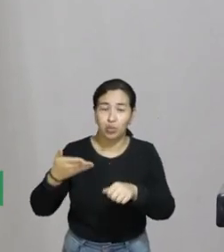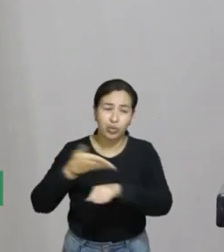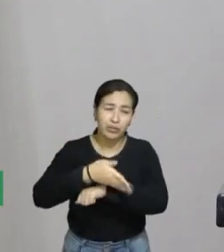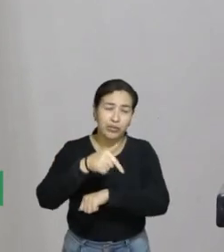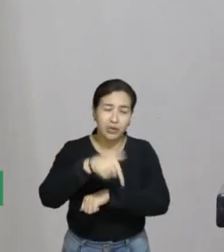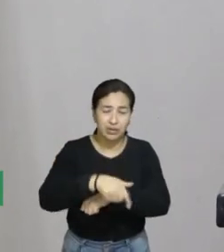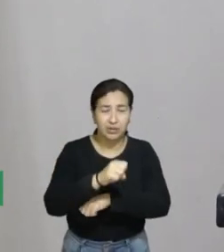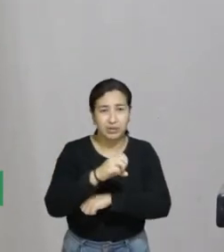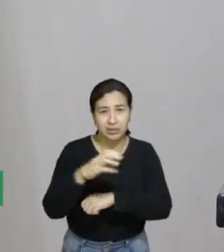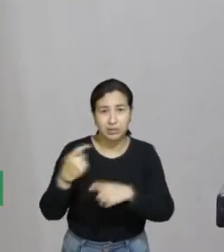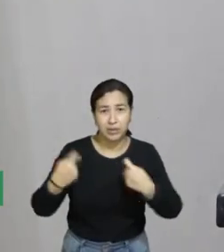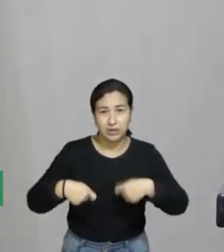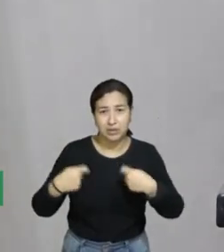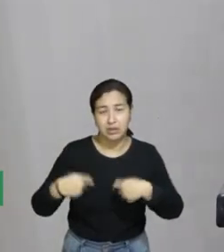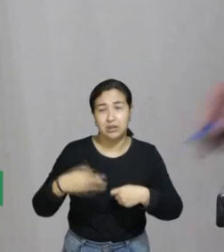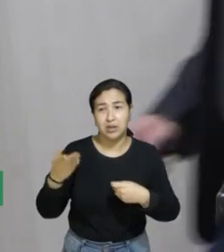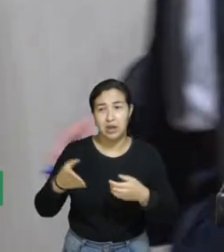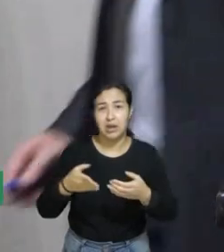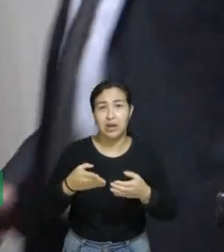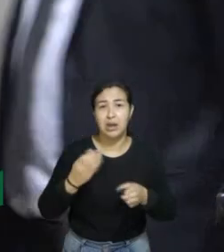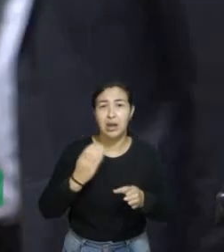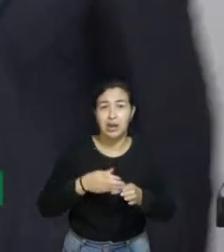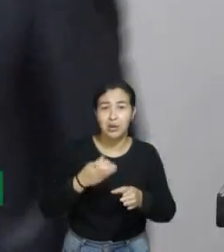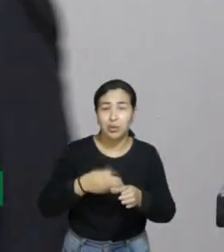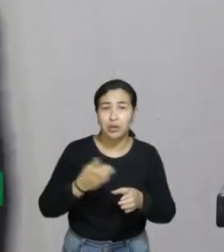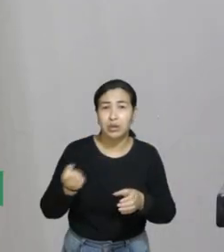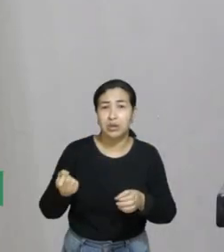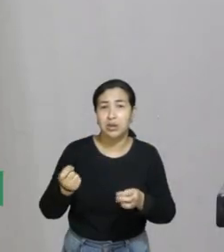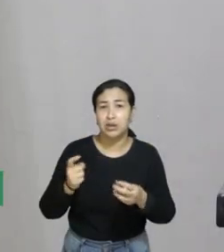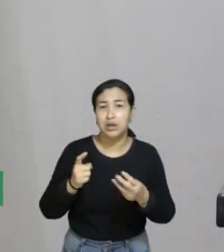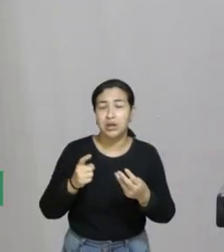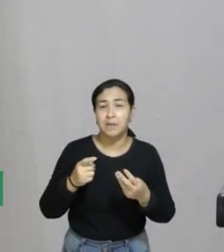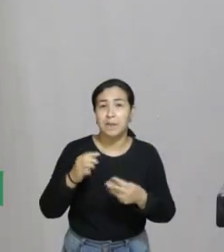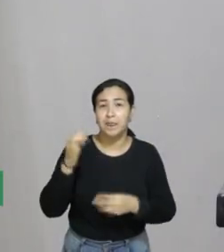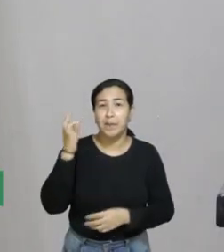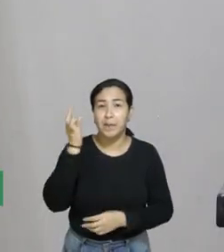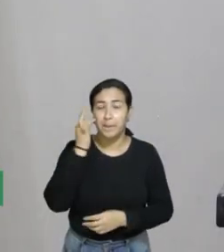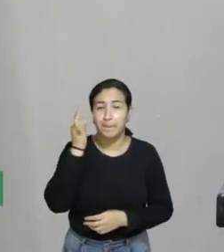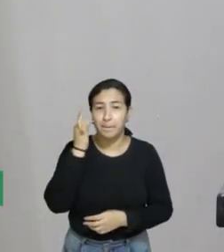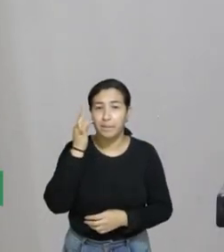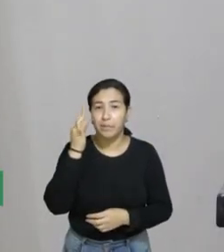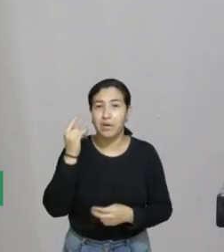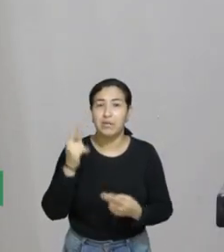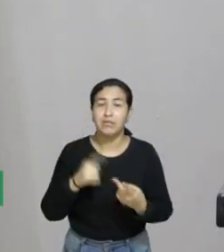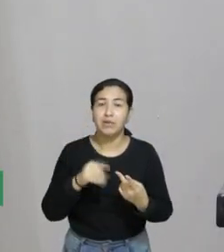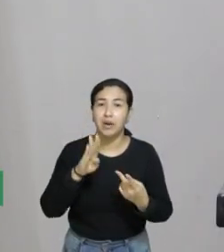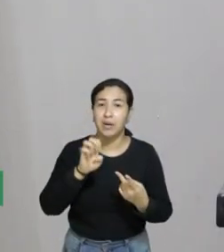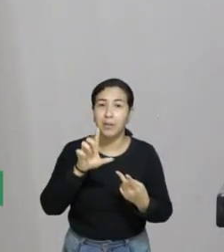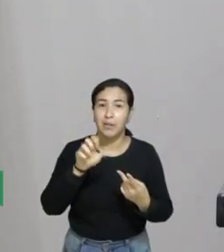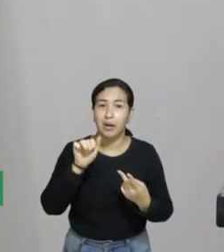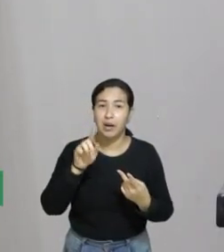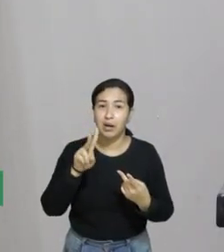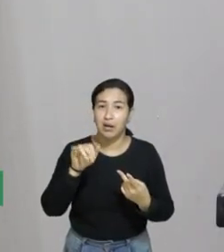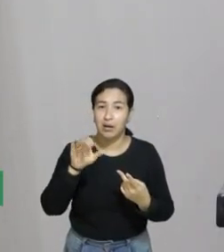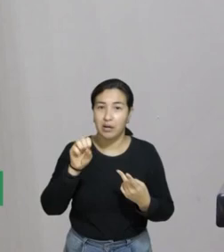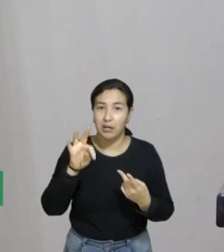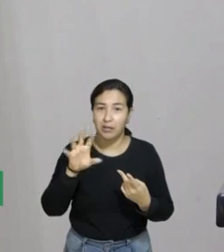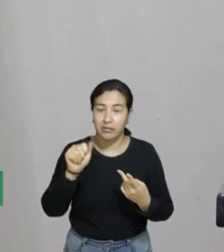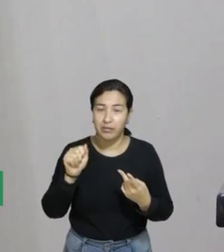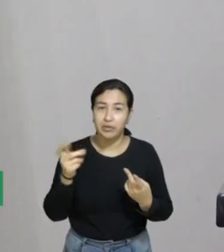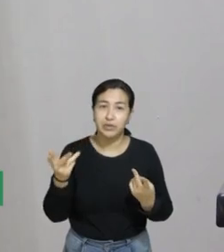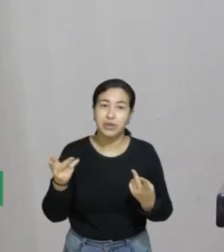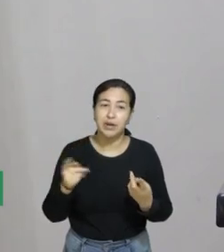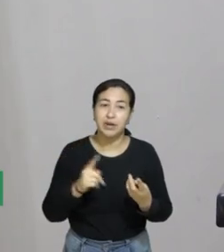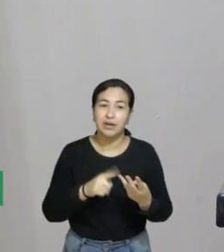de Canoinhas, de Três Barras, de Itaiópolis, de Mafra, de Bela Vista do Toldo, Monte Castelo, Papanduva,